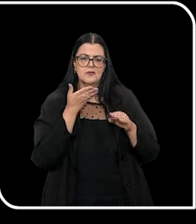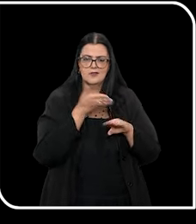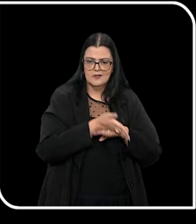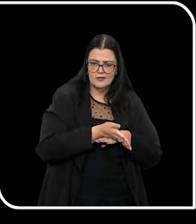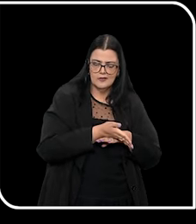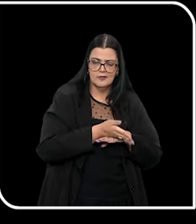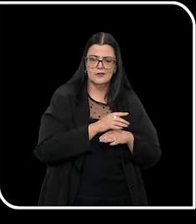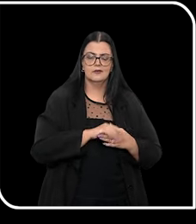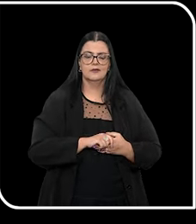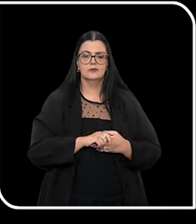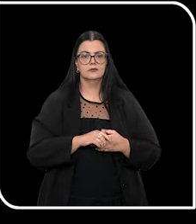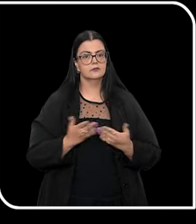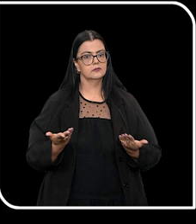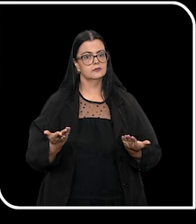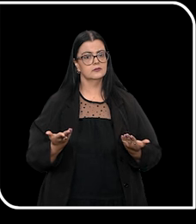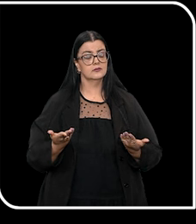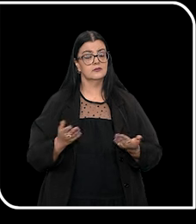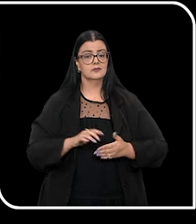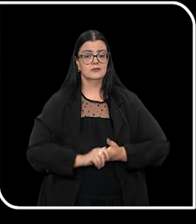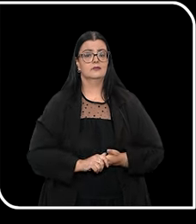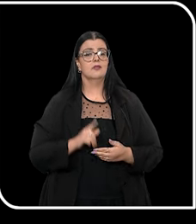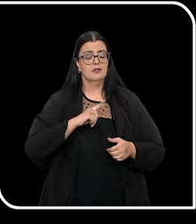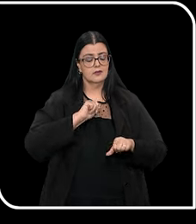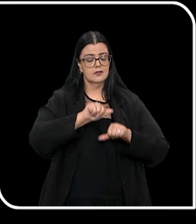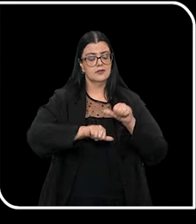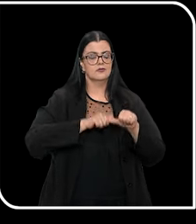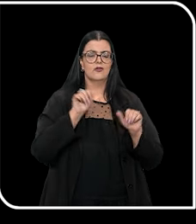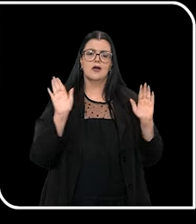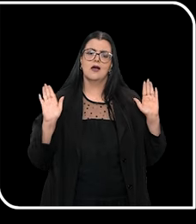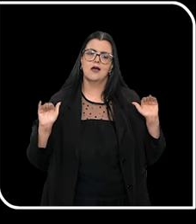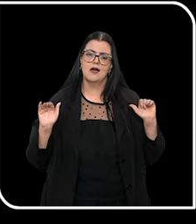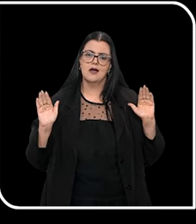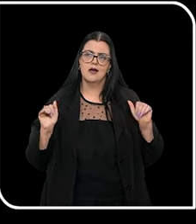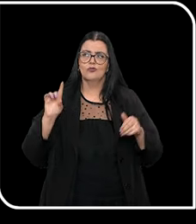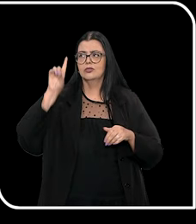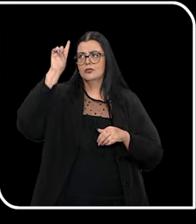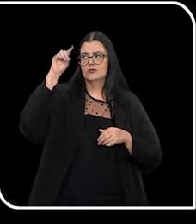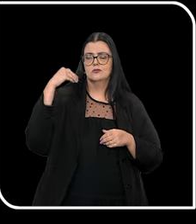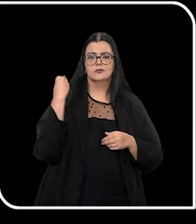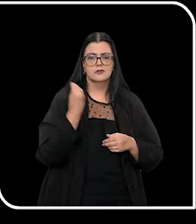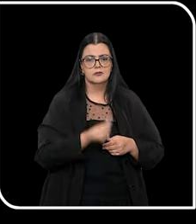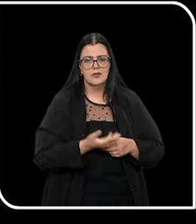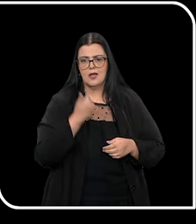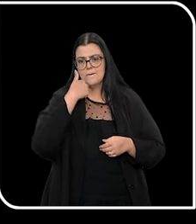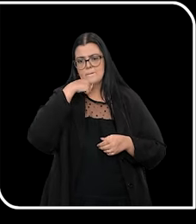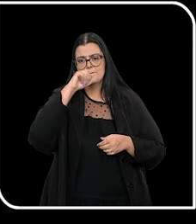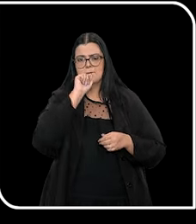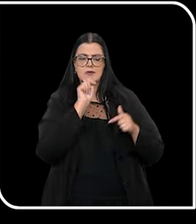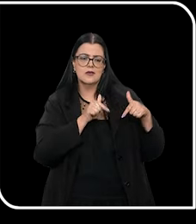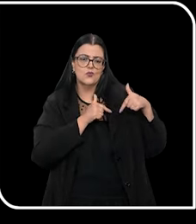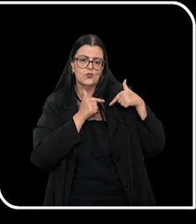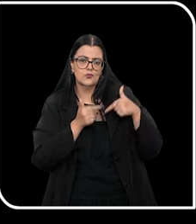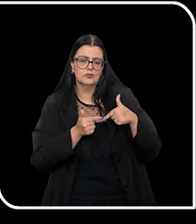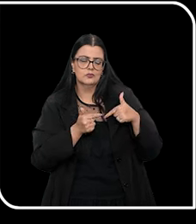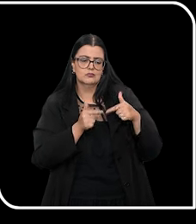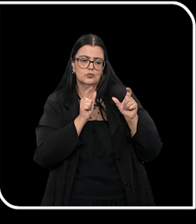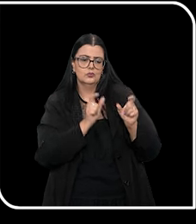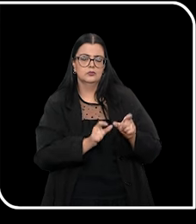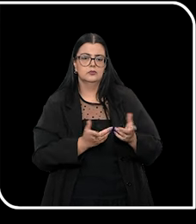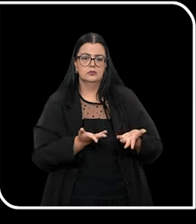família e ele sabe transformou ele é um anjo ele é um enviado de Deus aquela mãe é uma